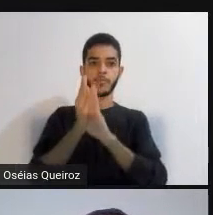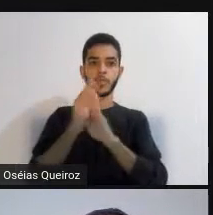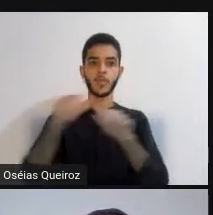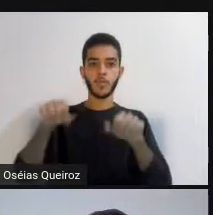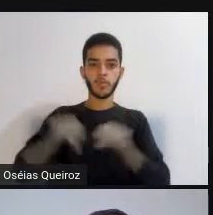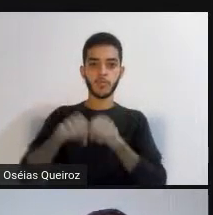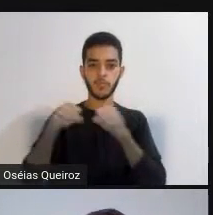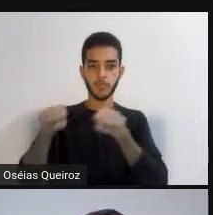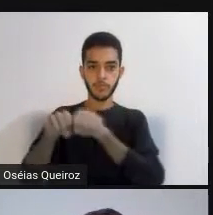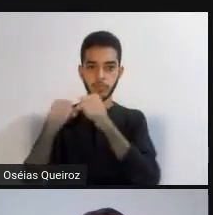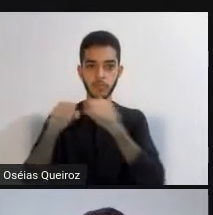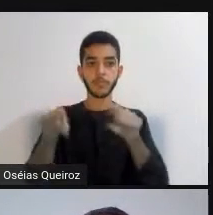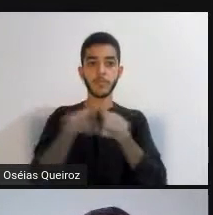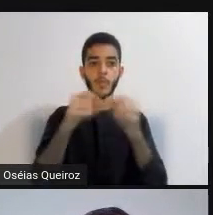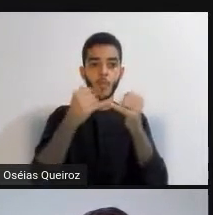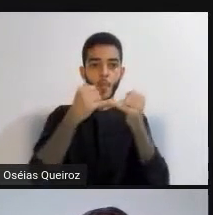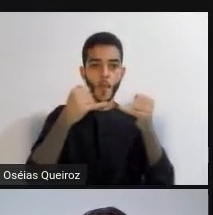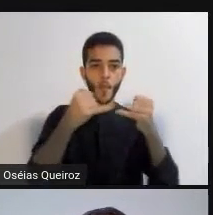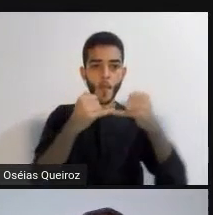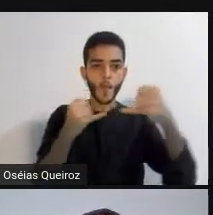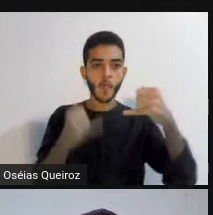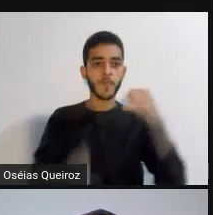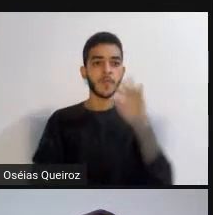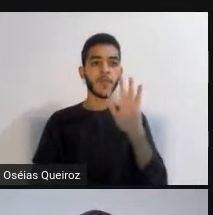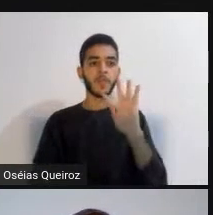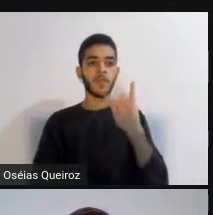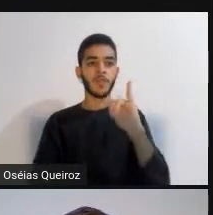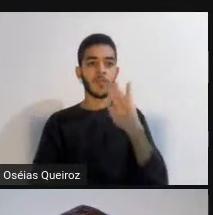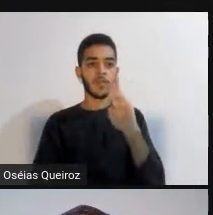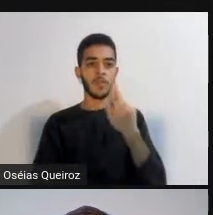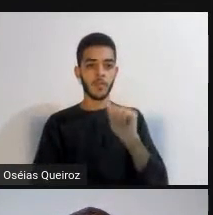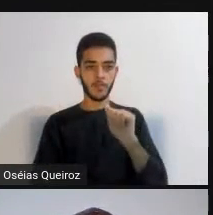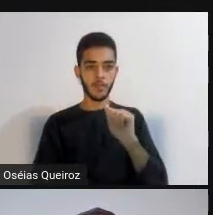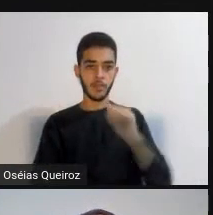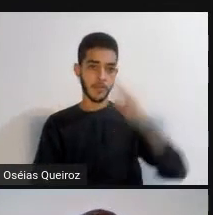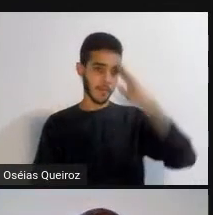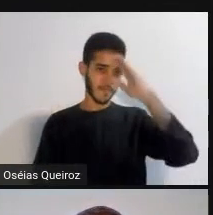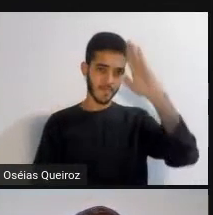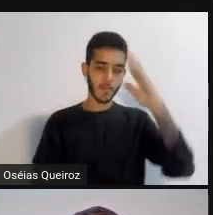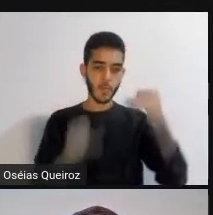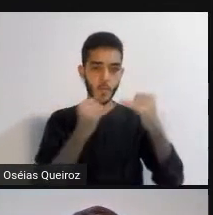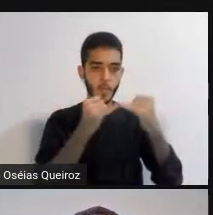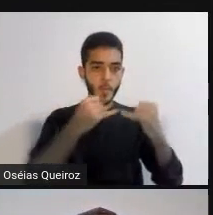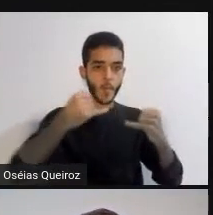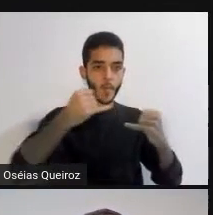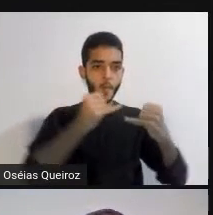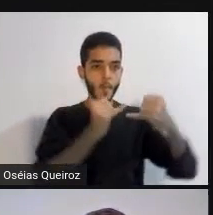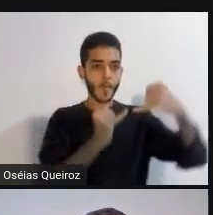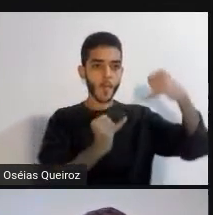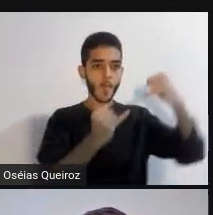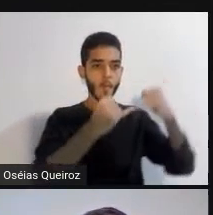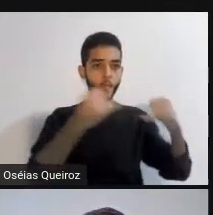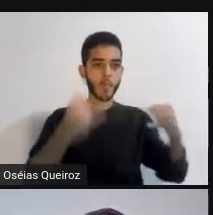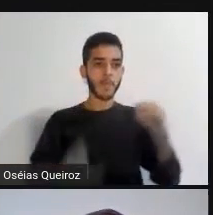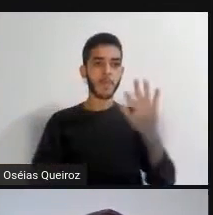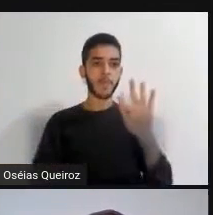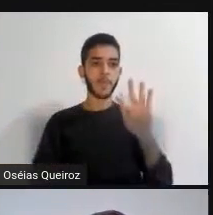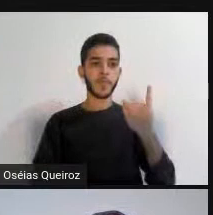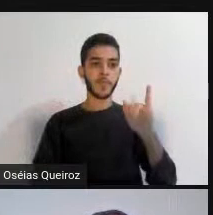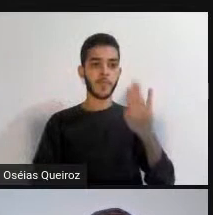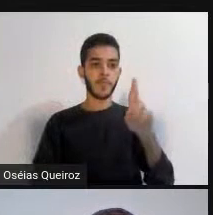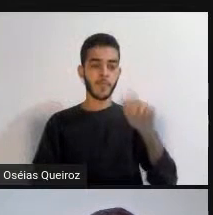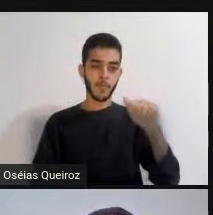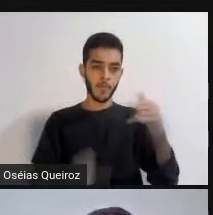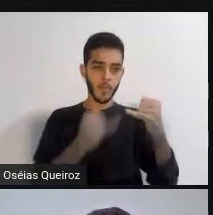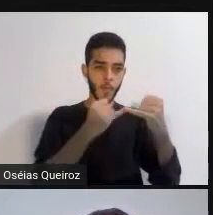e fibra, sendo que a maioria esmagadora foi fibras, ou seja, filamentos. Então, esses filamentos, basicamente,